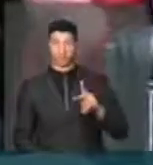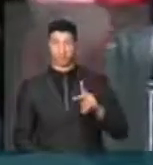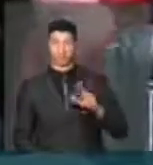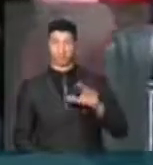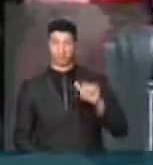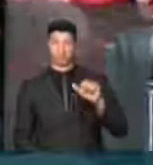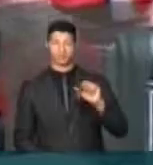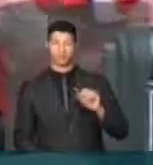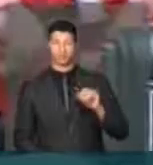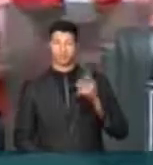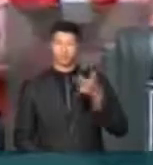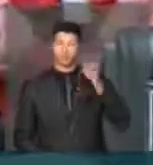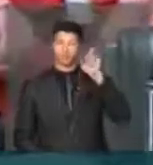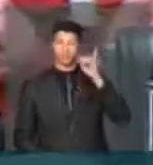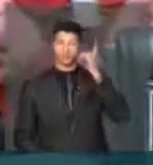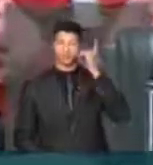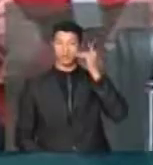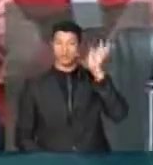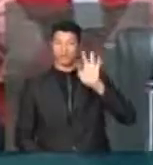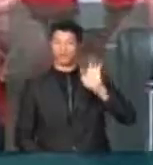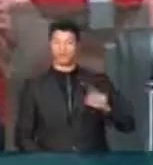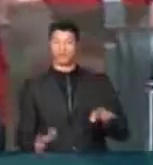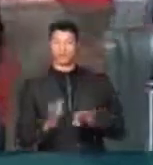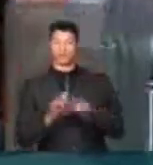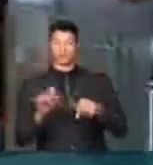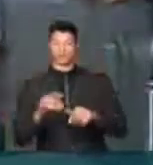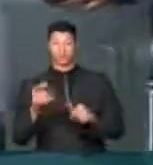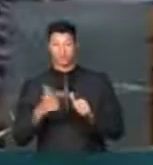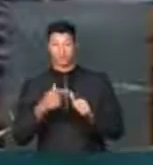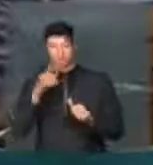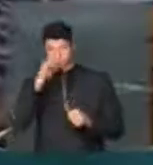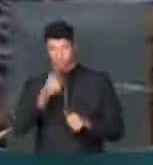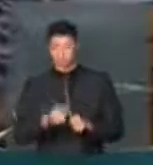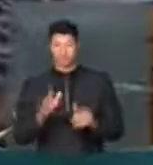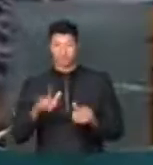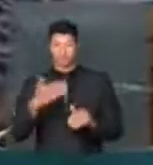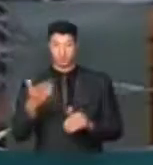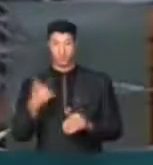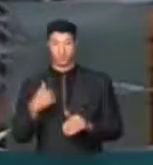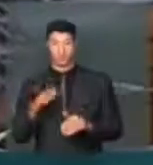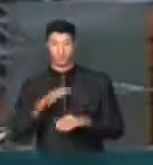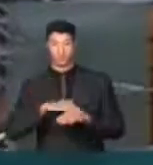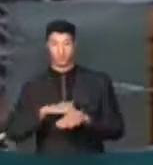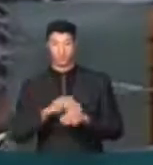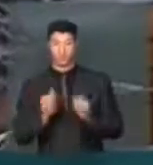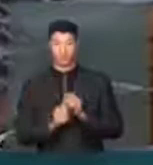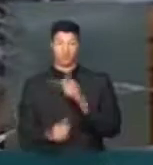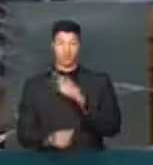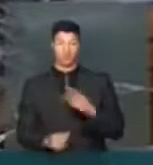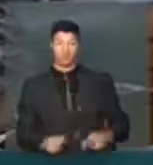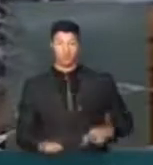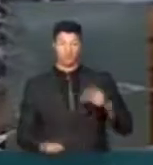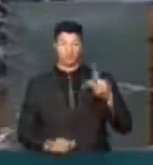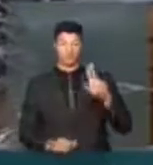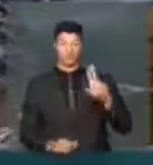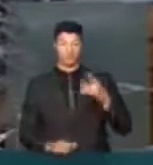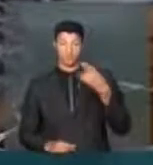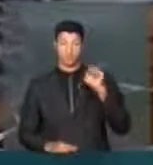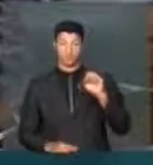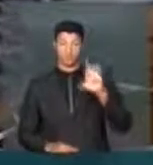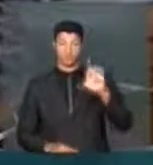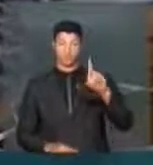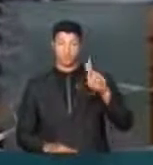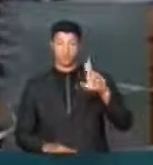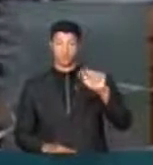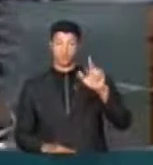dos casos antes de virar deputado federal, chego agora no primeiro mandato, quando eu conversava com o presidente do PHS,